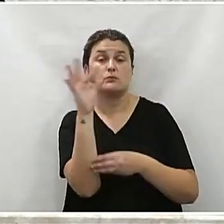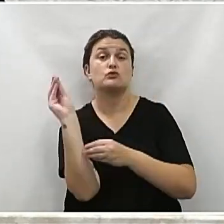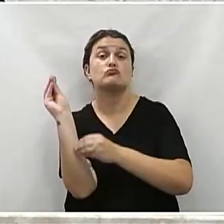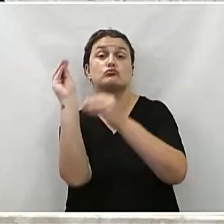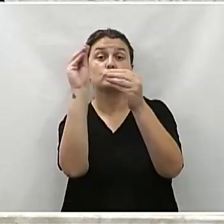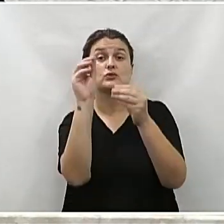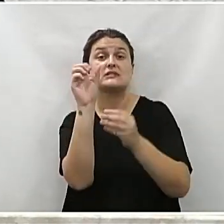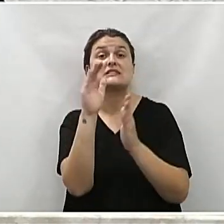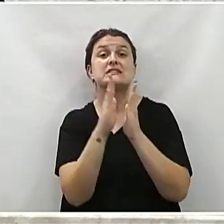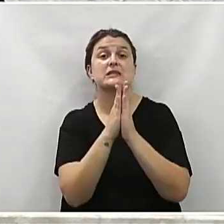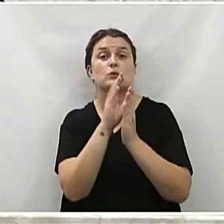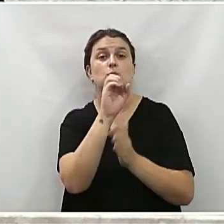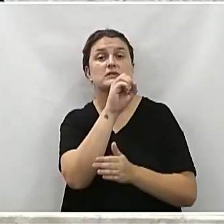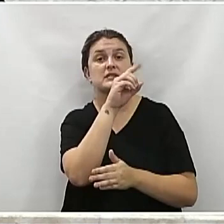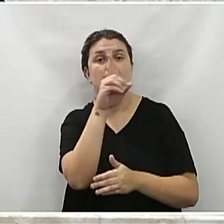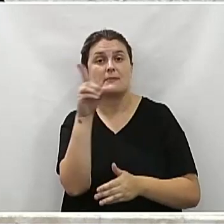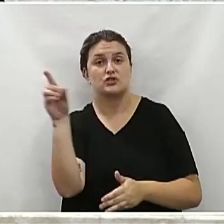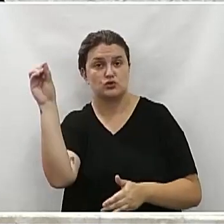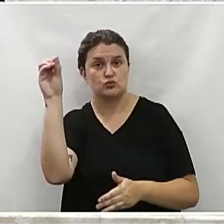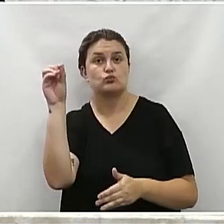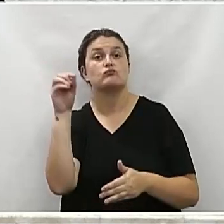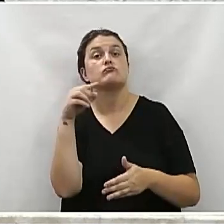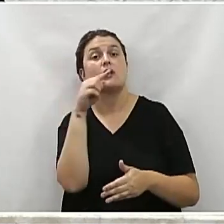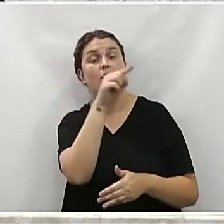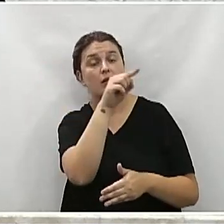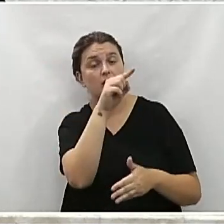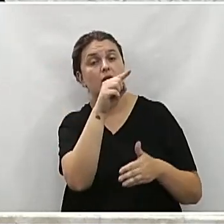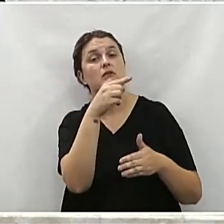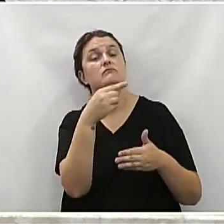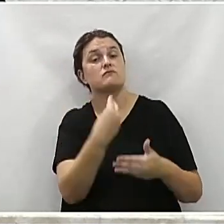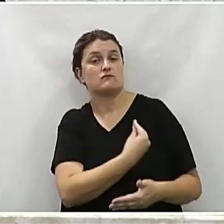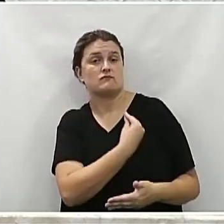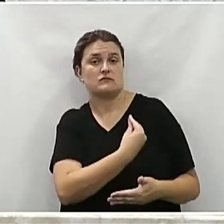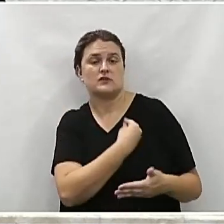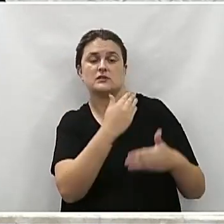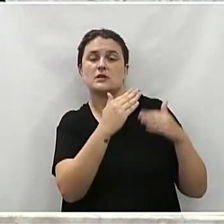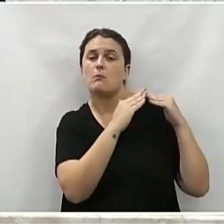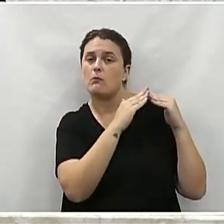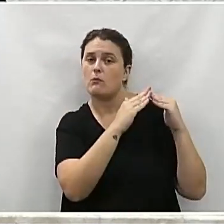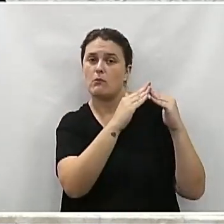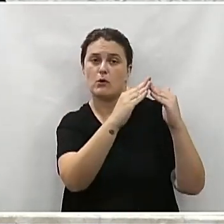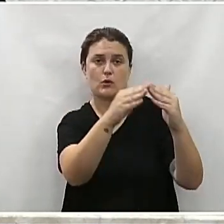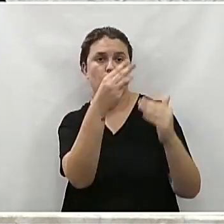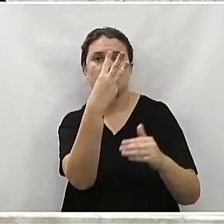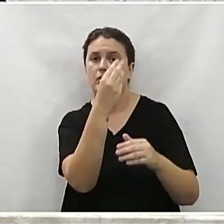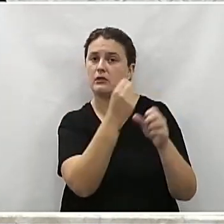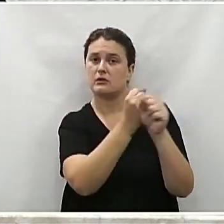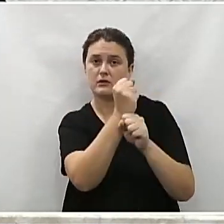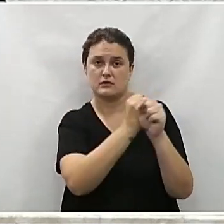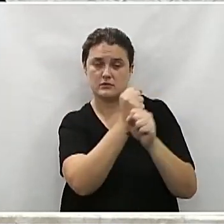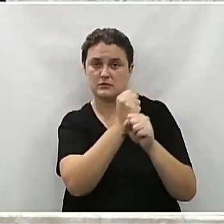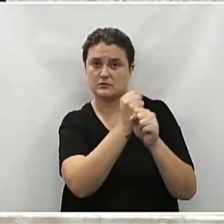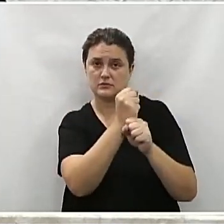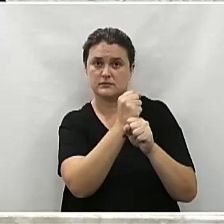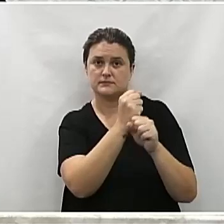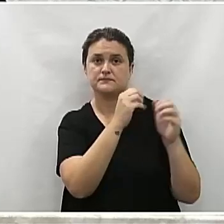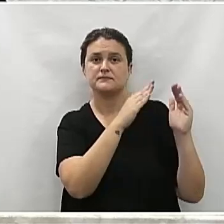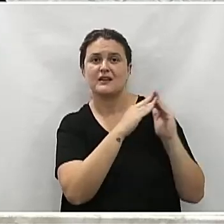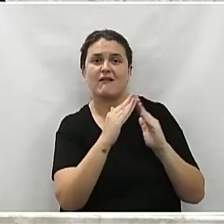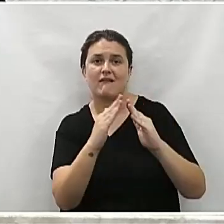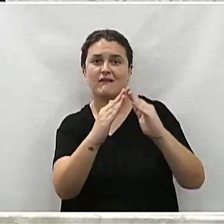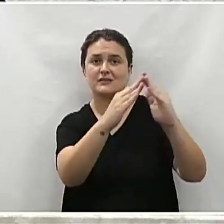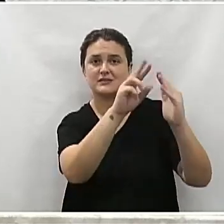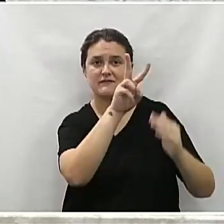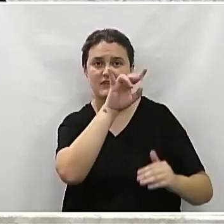Sebastião, aos 20 anos de idade. Lá, ele construiu sua vida e residiu por mais de 30 anos no loteamento Vila